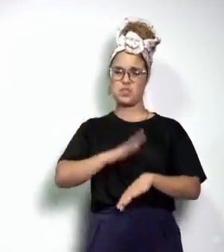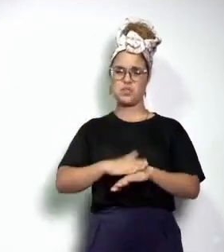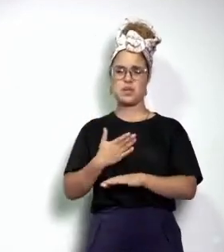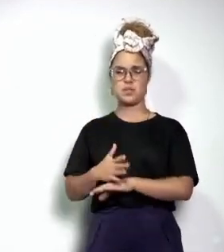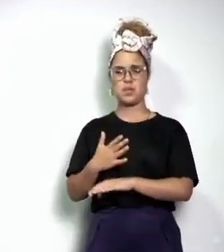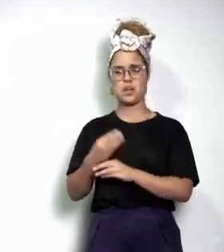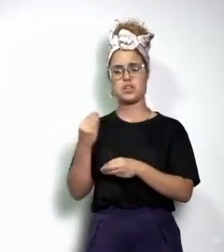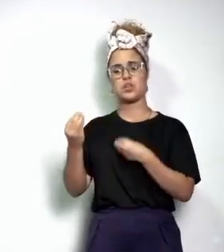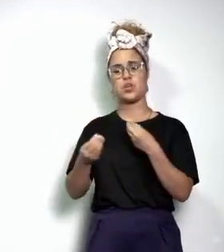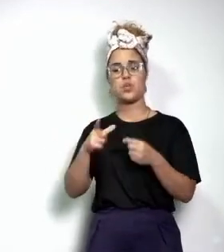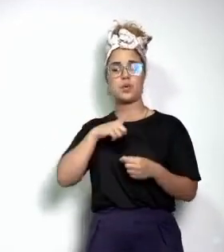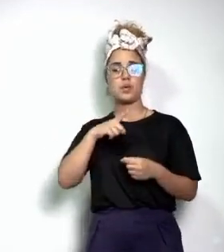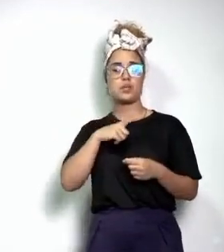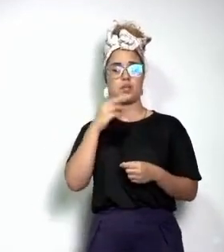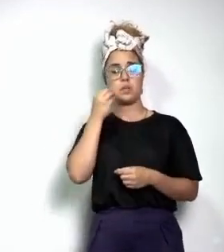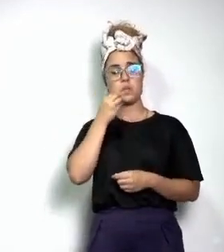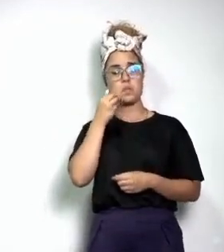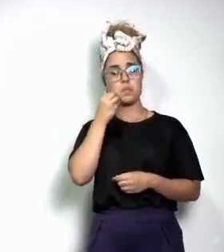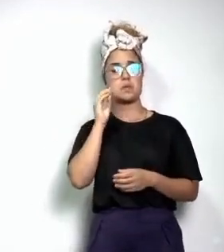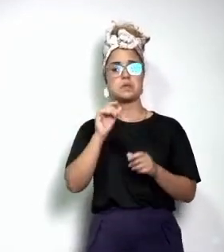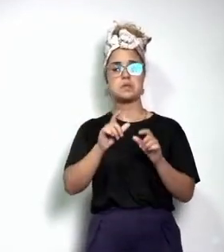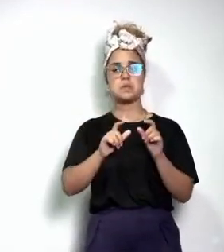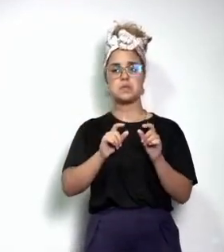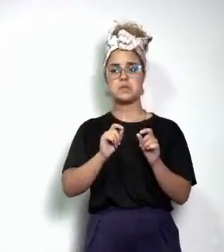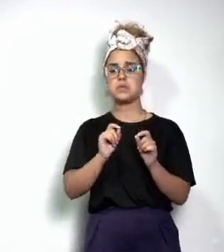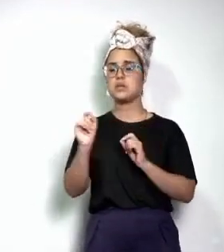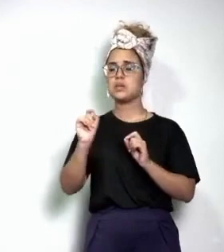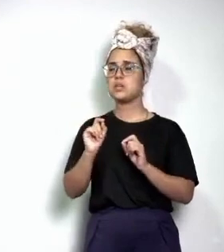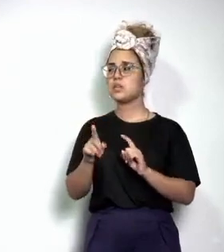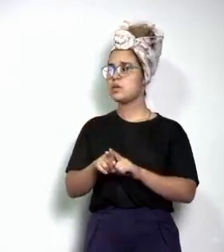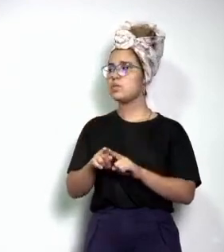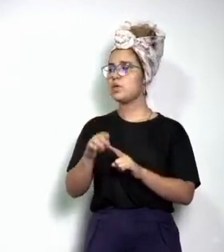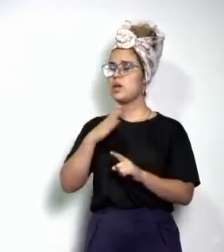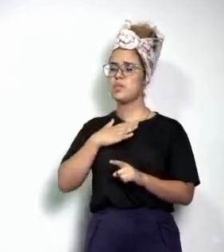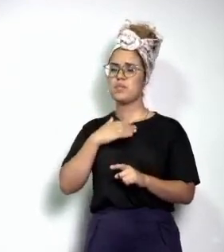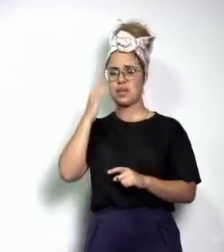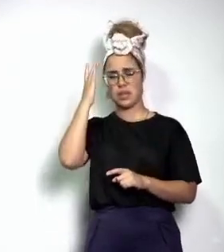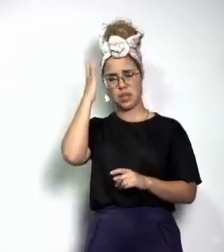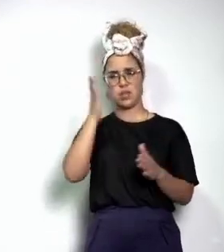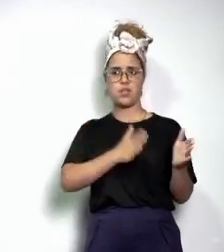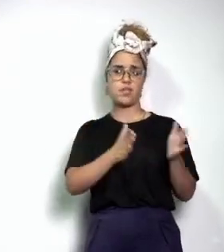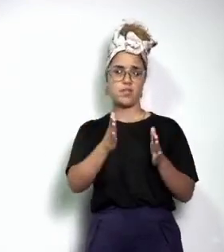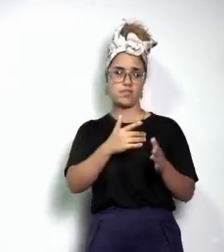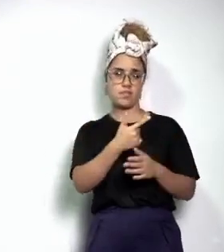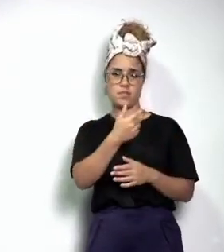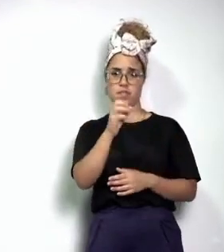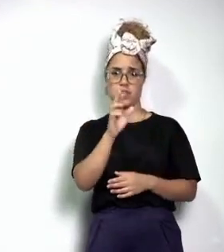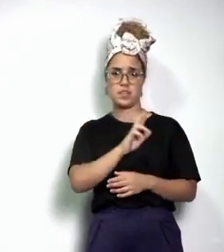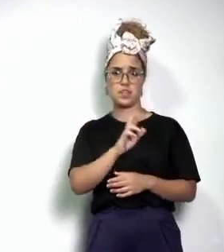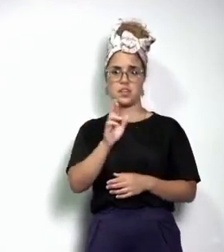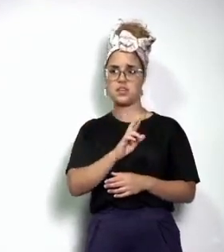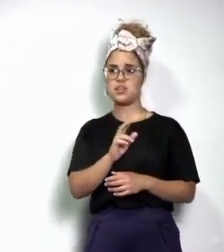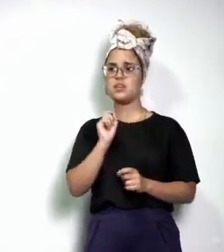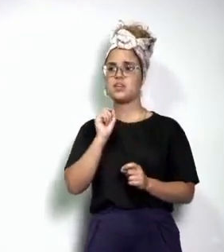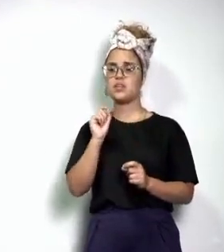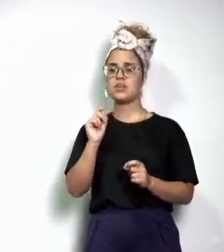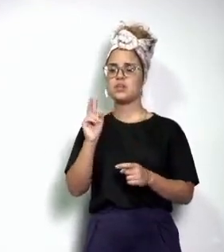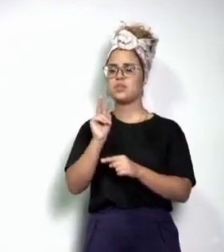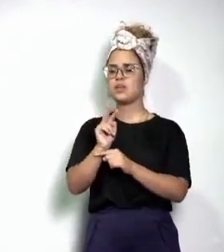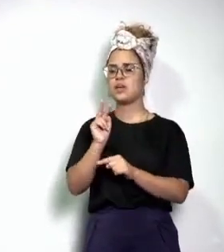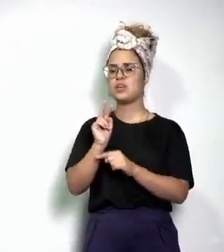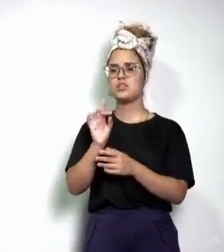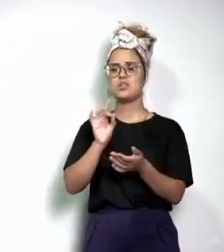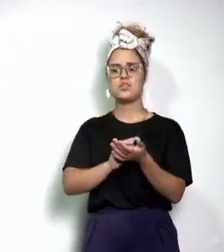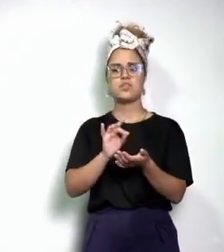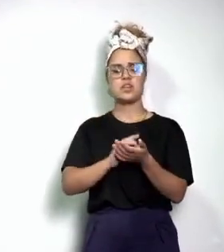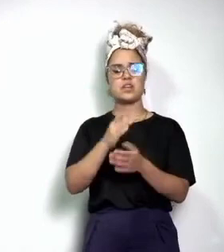forma como eu tento me organizar. E também foi muito acessível, comprei por R$20, e é o que me ajuda muito em